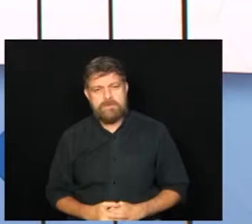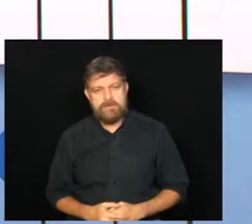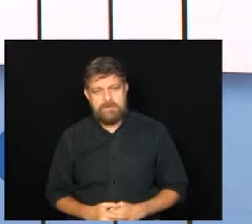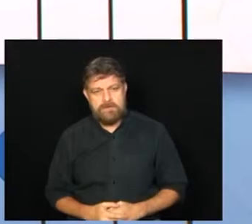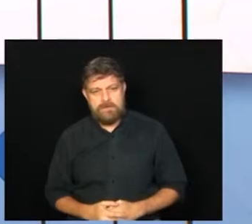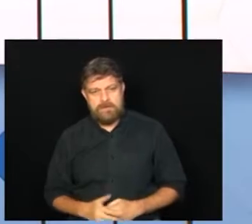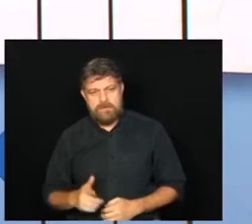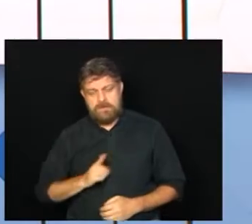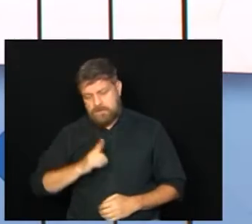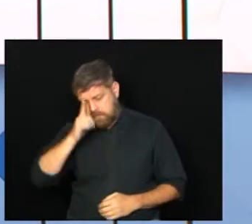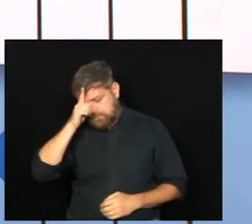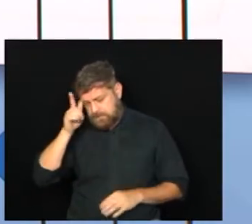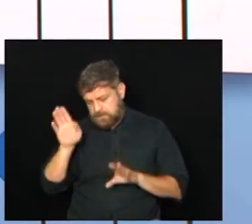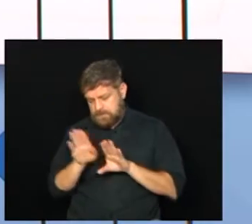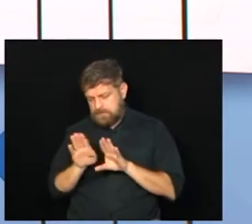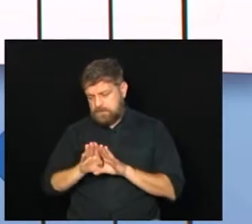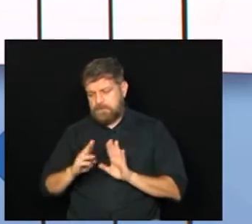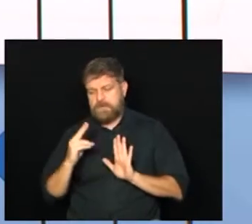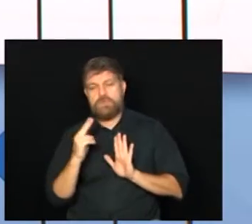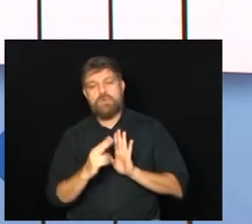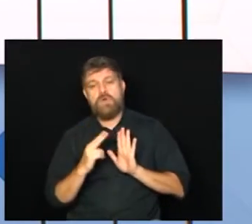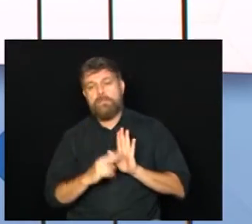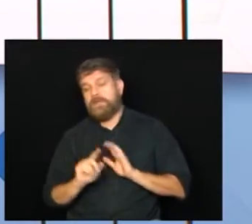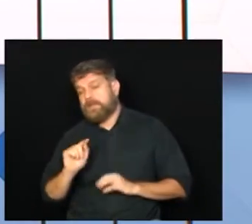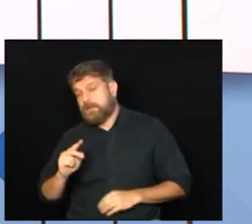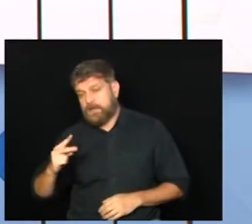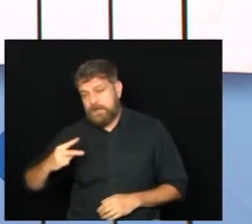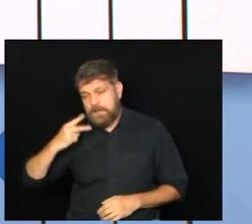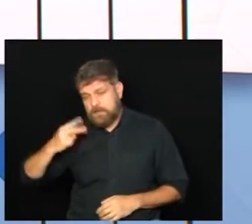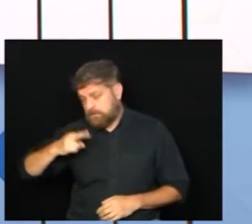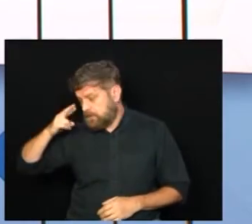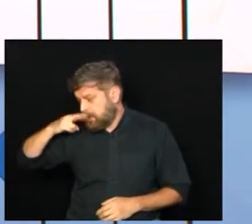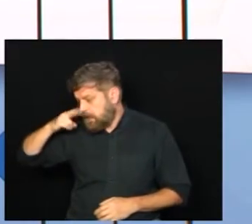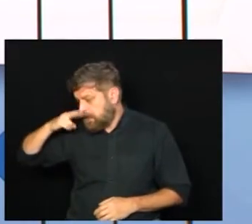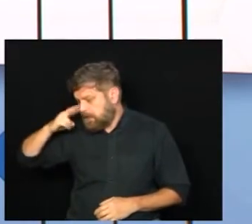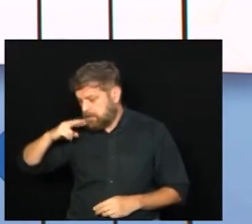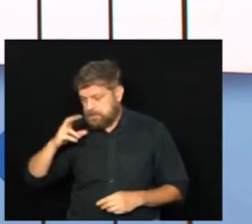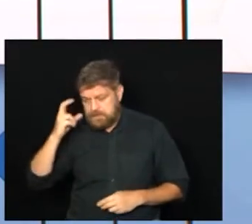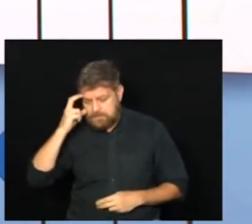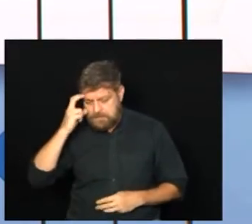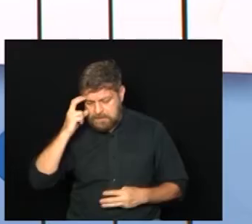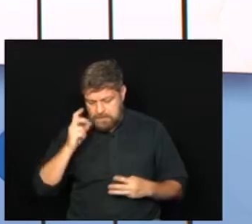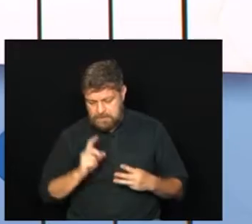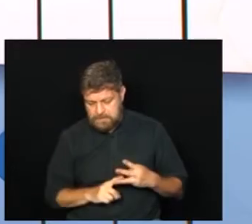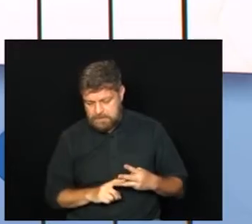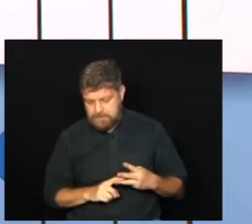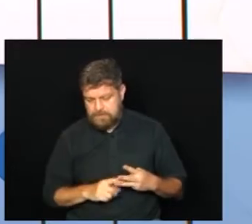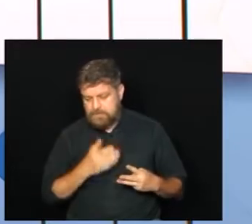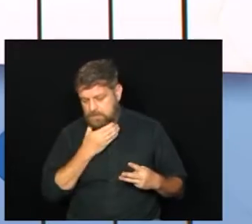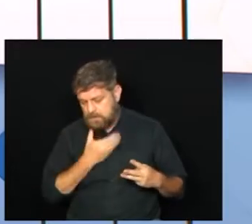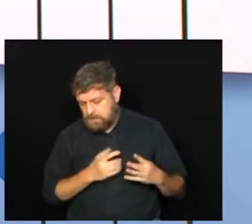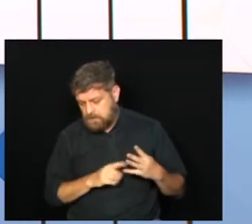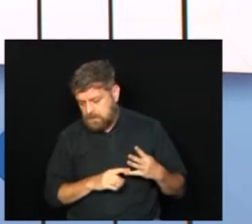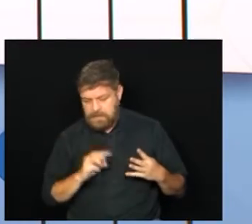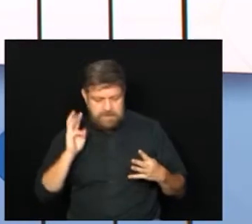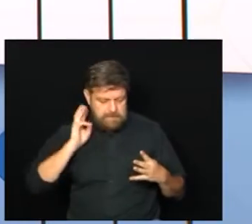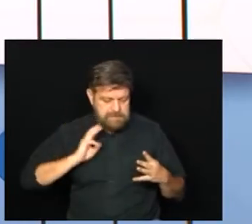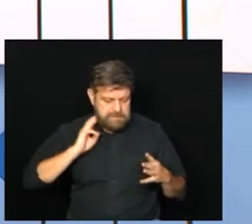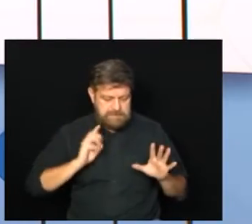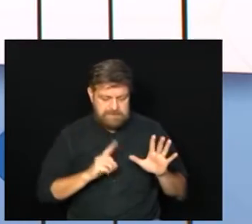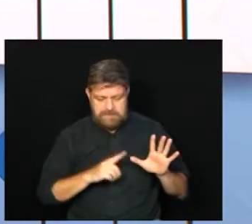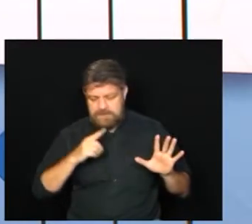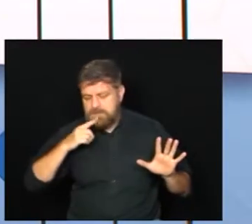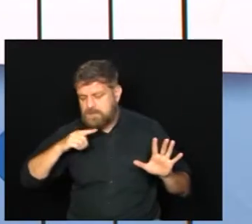Além de Peta, também assinaram o projeto os vereadores Arnaldo Salvetti, Carlinhos Camelô, Carmo Luiz, Cecílio Santos,